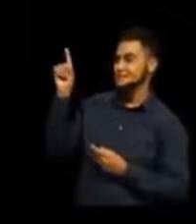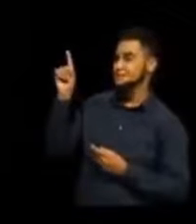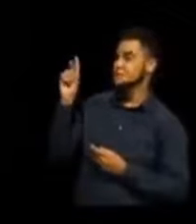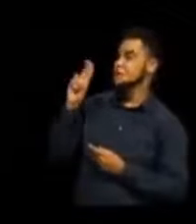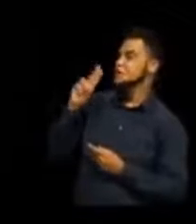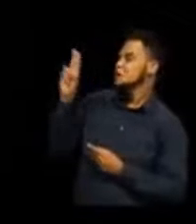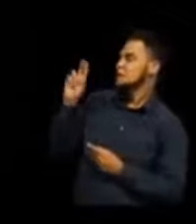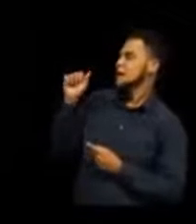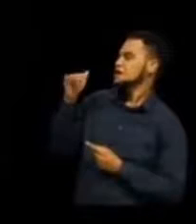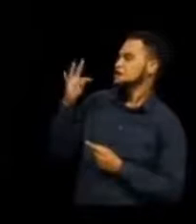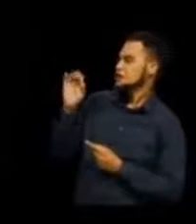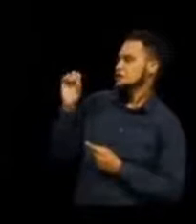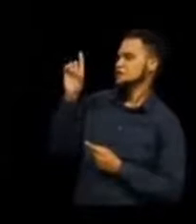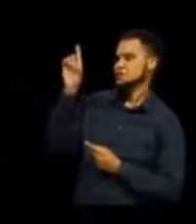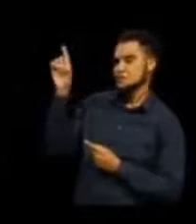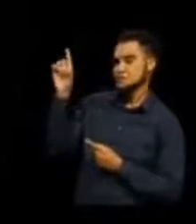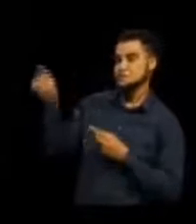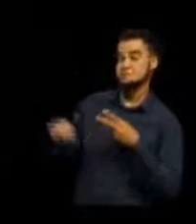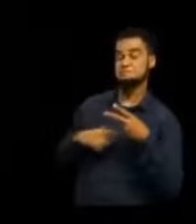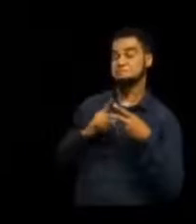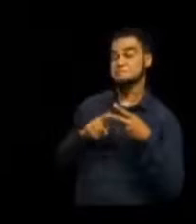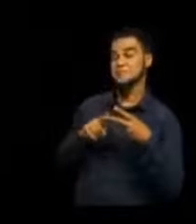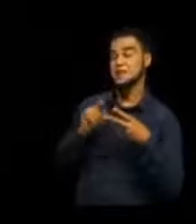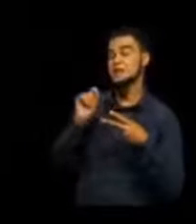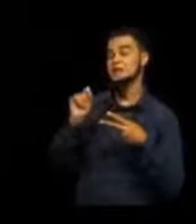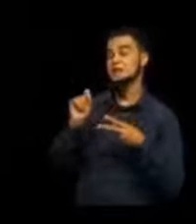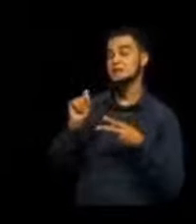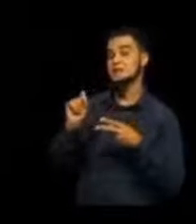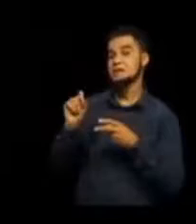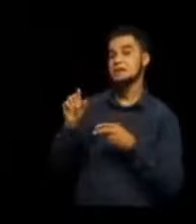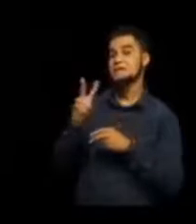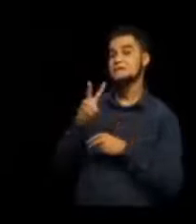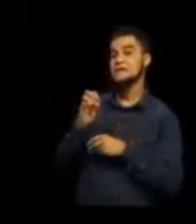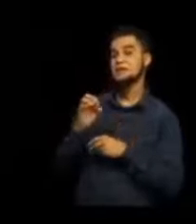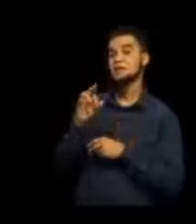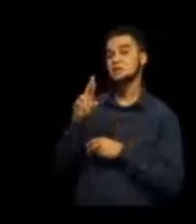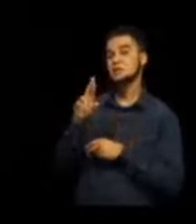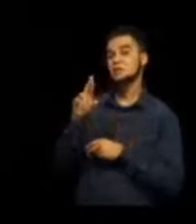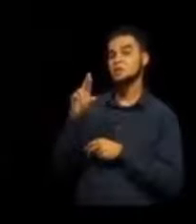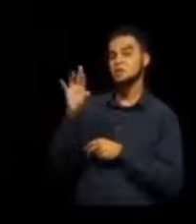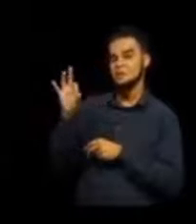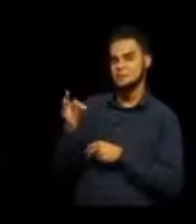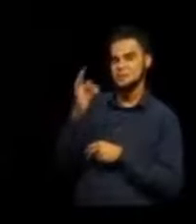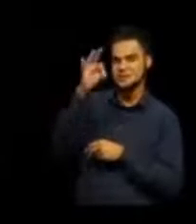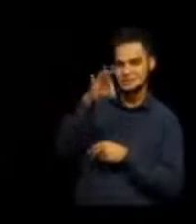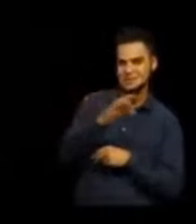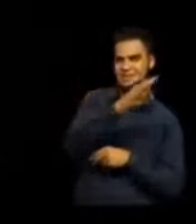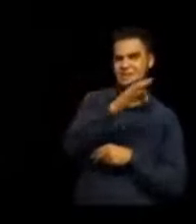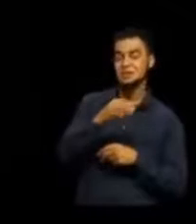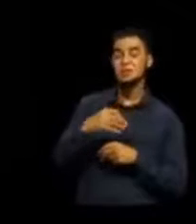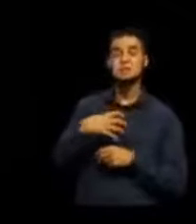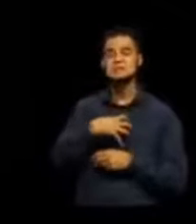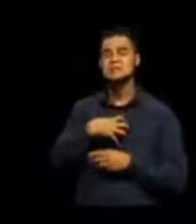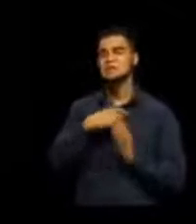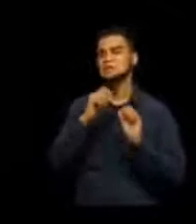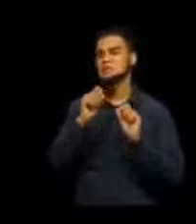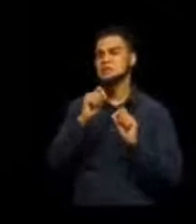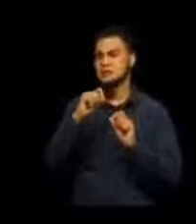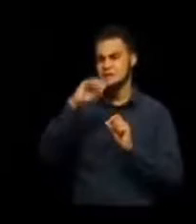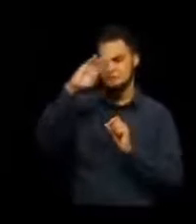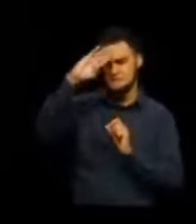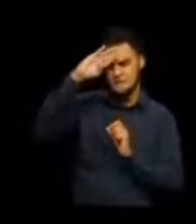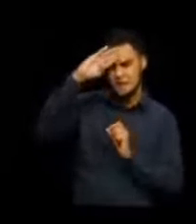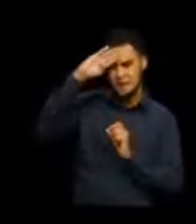mosquito Aedes aegypti, né, a fêmea do Aedes aegypti. Os principais sintomas são febre alta, dores de cabeça,